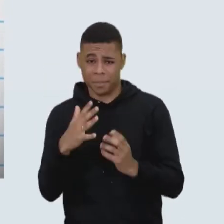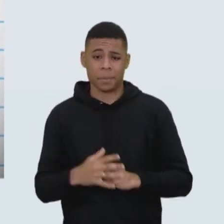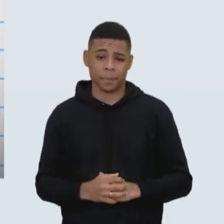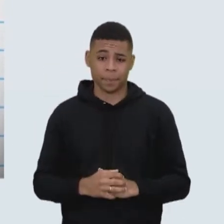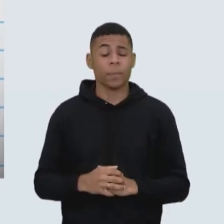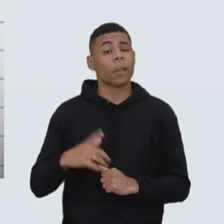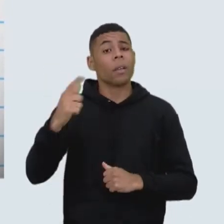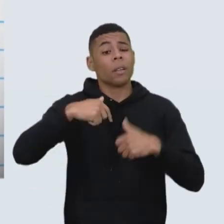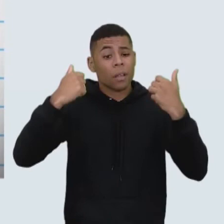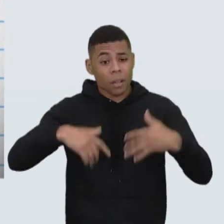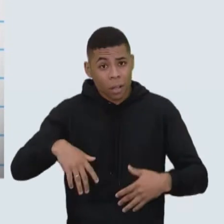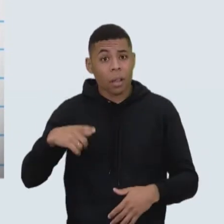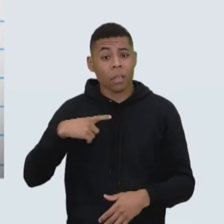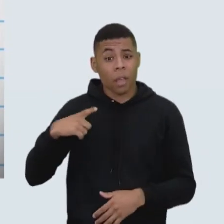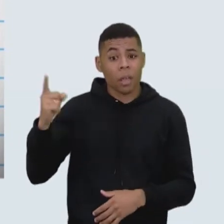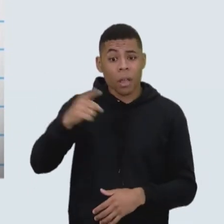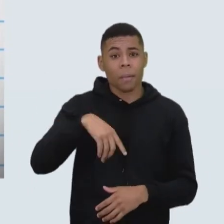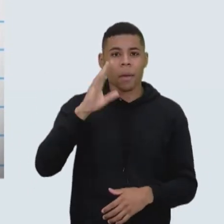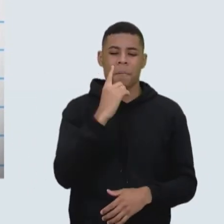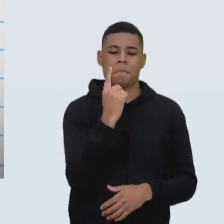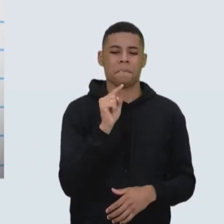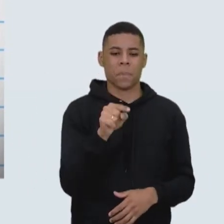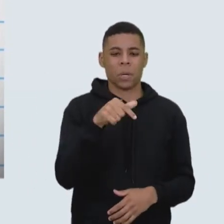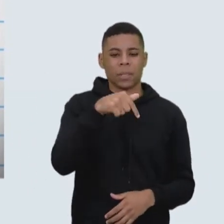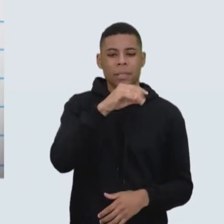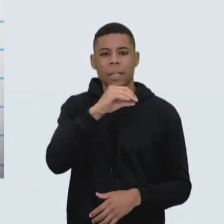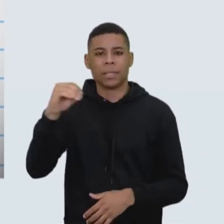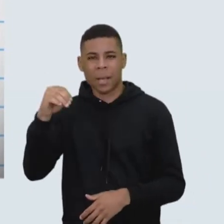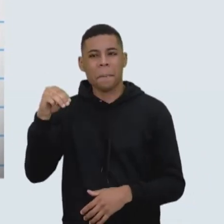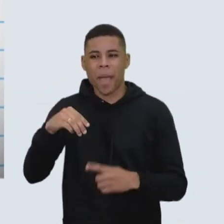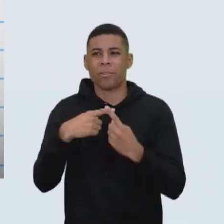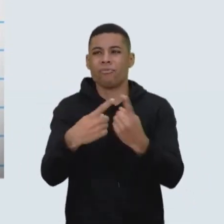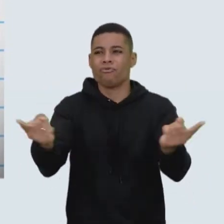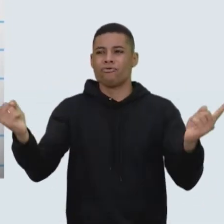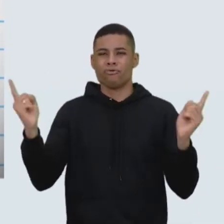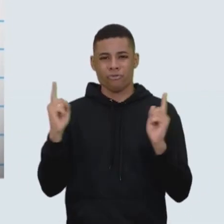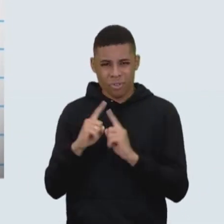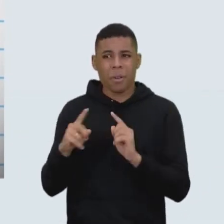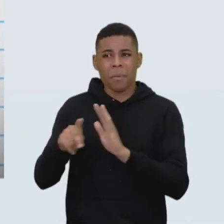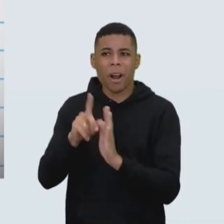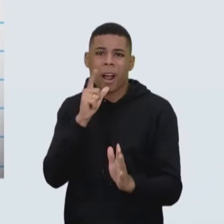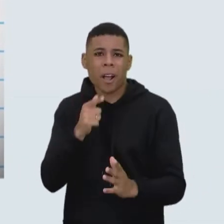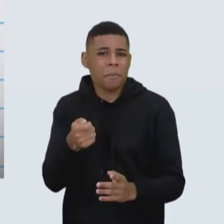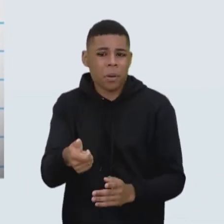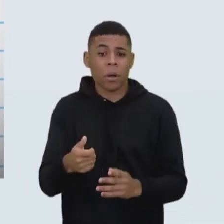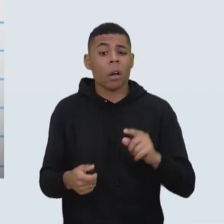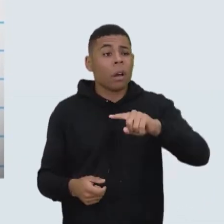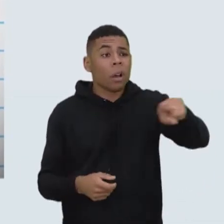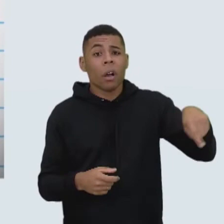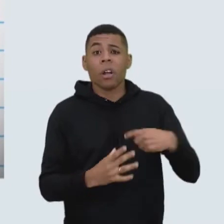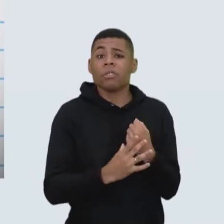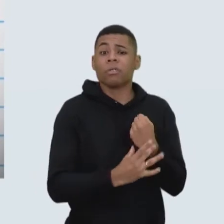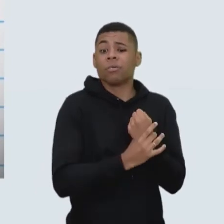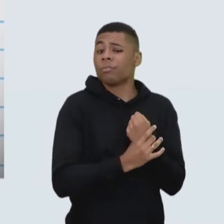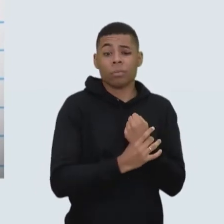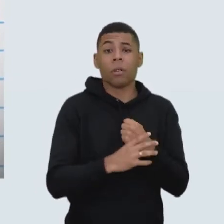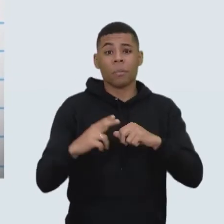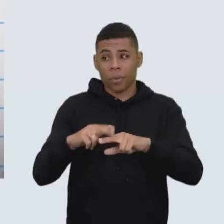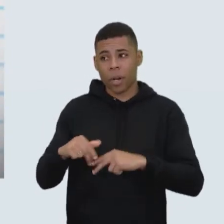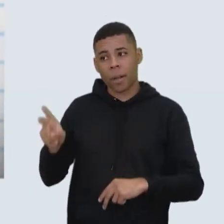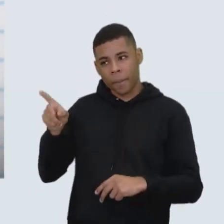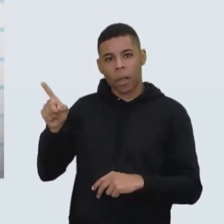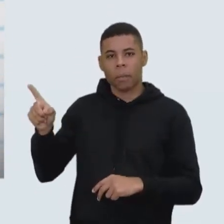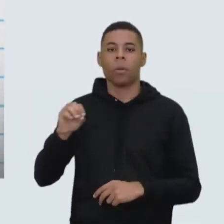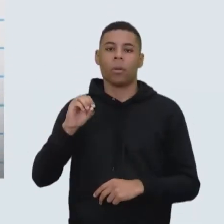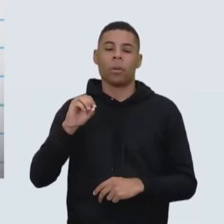é inferior a 1.700 metros cúbicos de água por habitante, limite mínimo considerado seguro pela Organização das Nações Unidas.